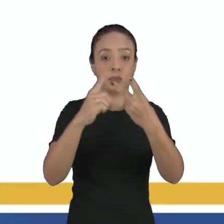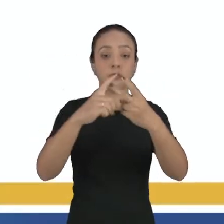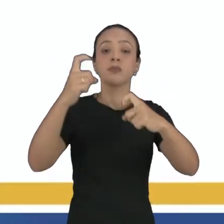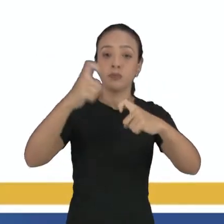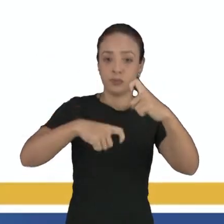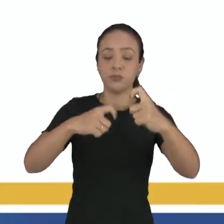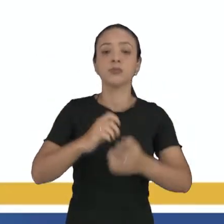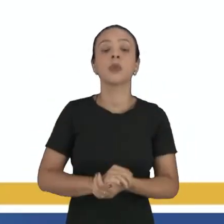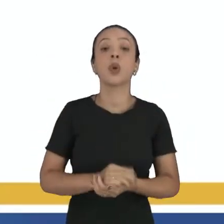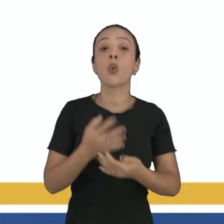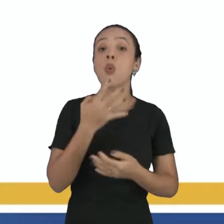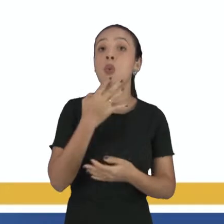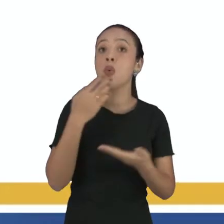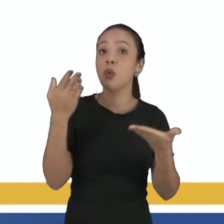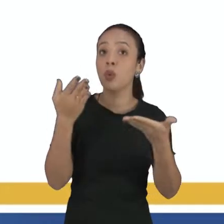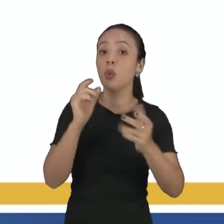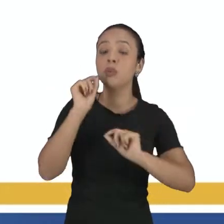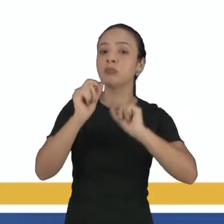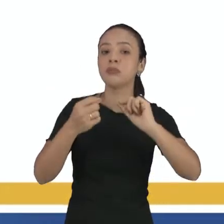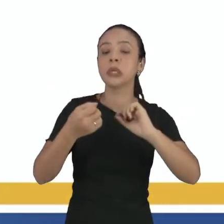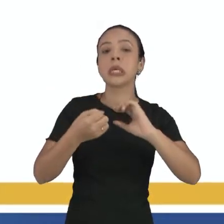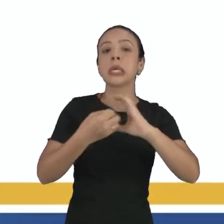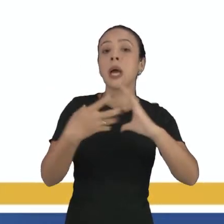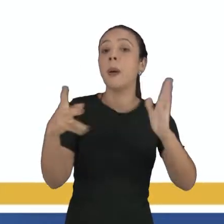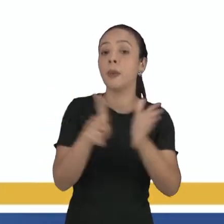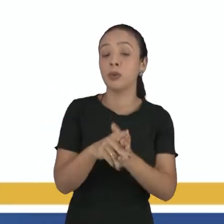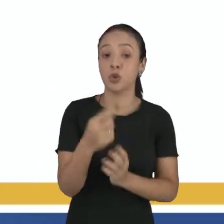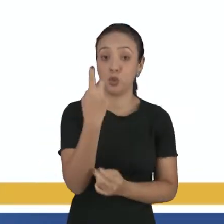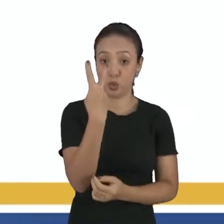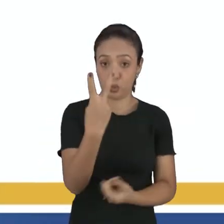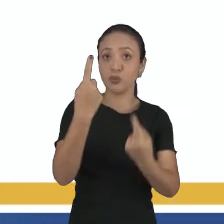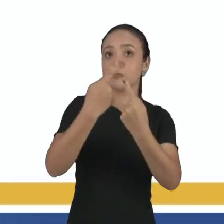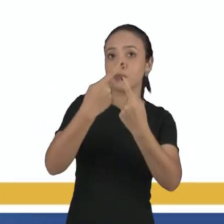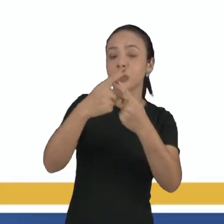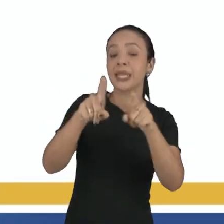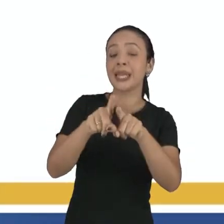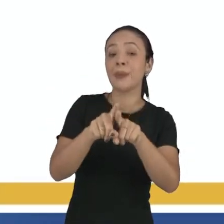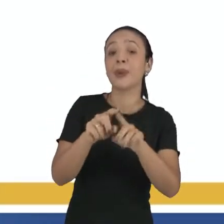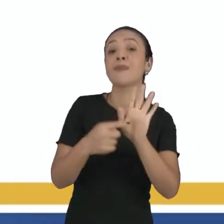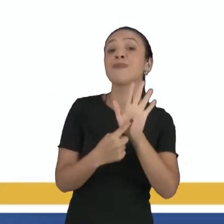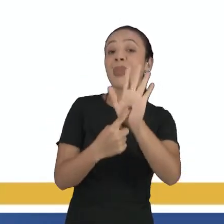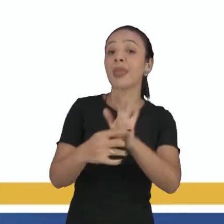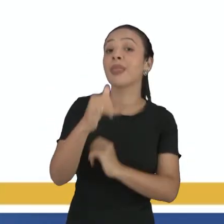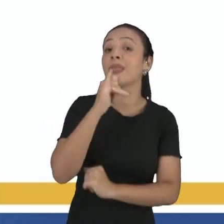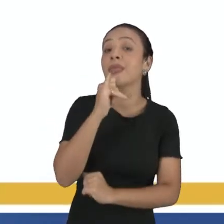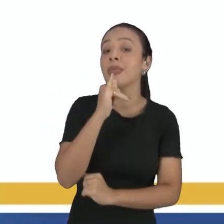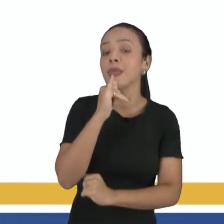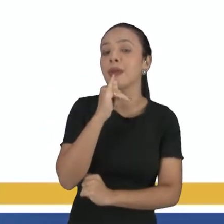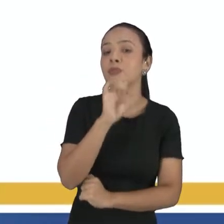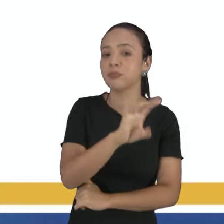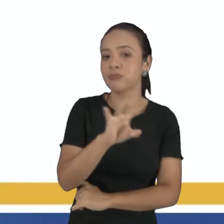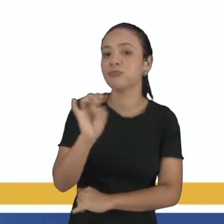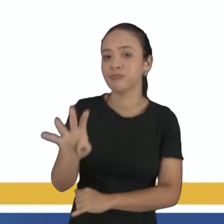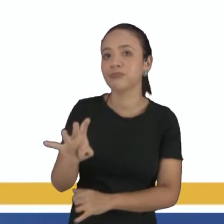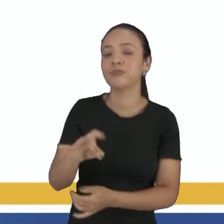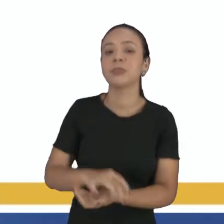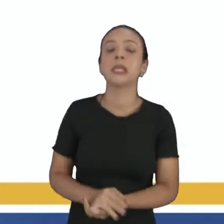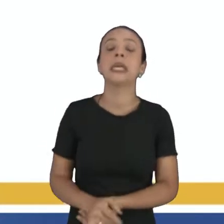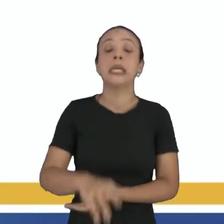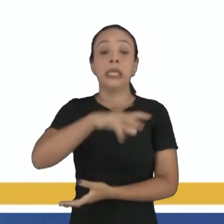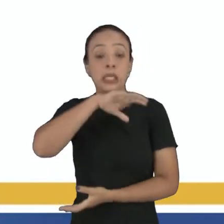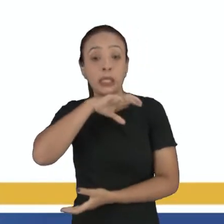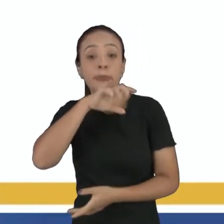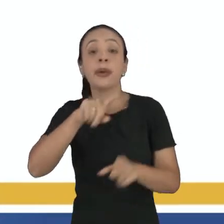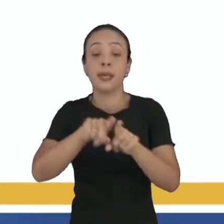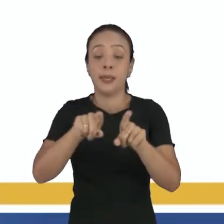entender a partir de agora o que caracteriza cada um desses dois tipos, tá? E dar exemplos, né, de reprodução assexuada em animais